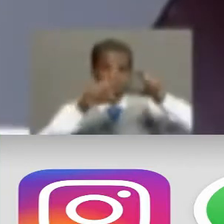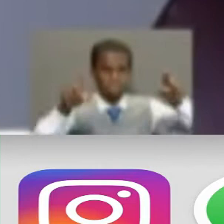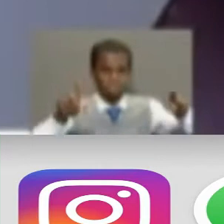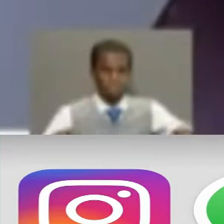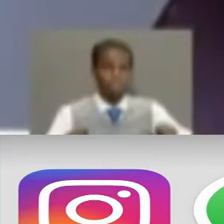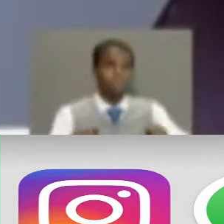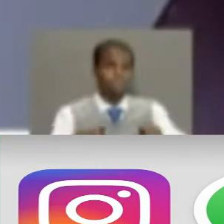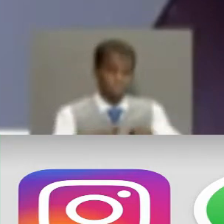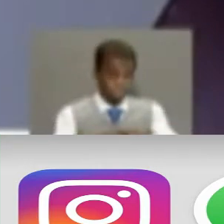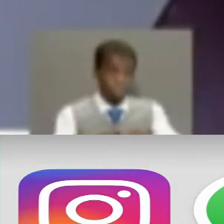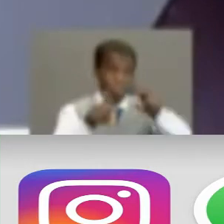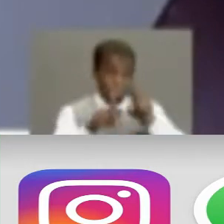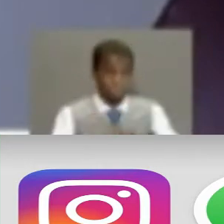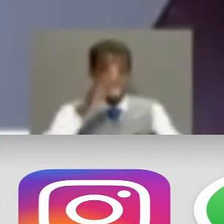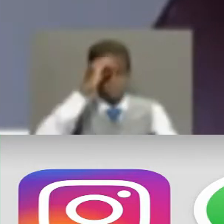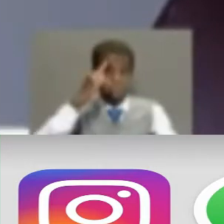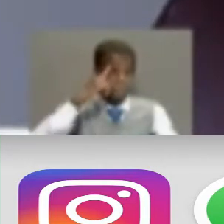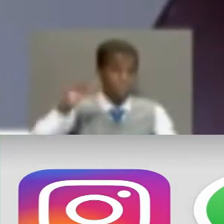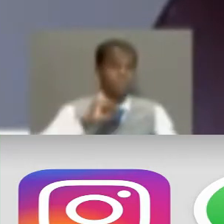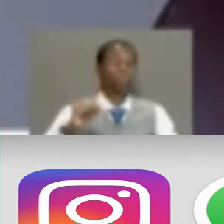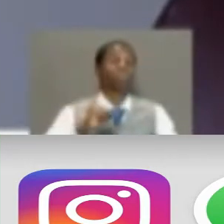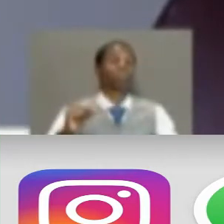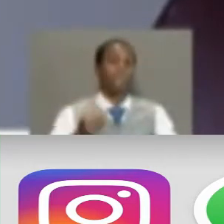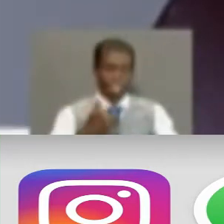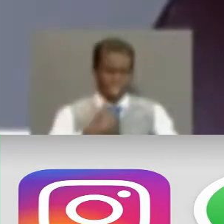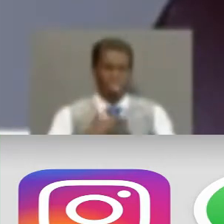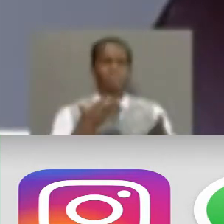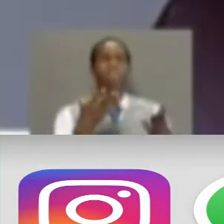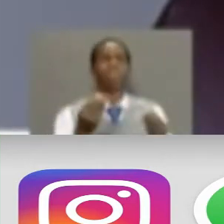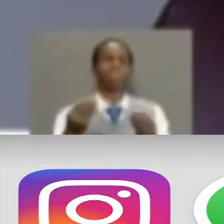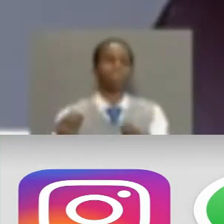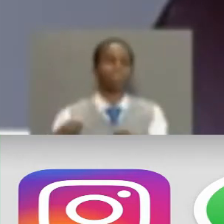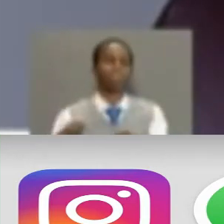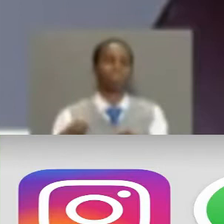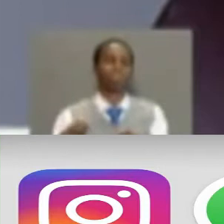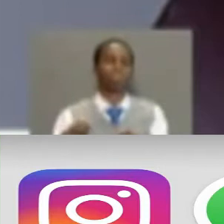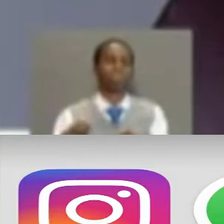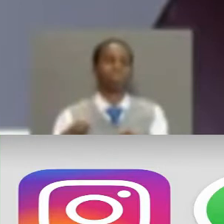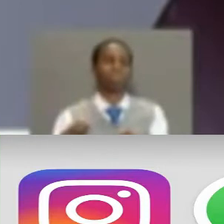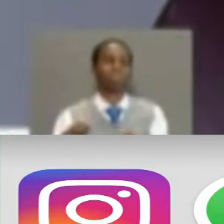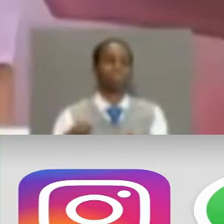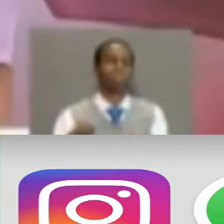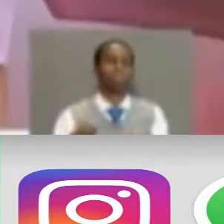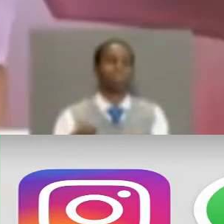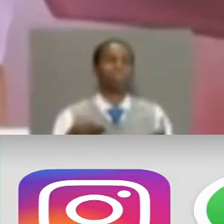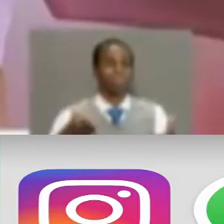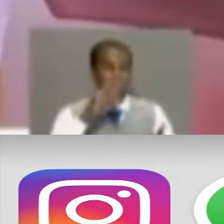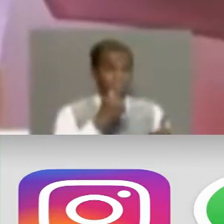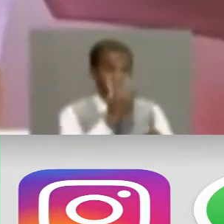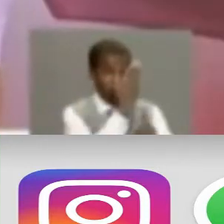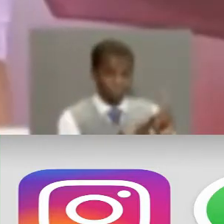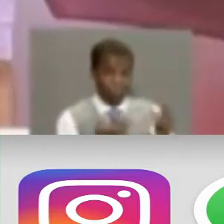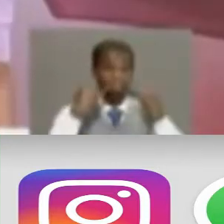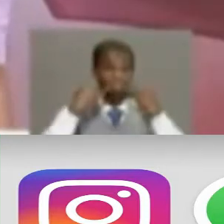contraria-nos, que nós temos bons juristas. Temos mesmo um bom jurídico. Isso é uma coisa que o governo fez bem. Fico aqui muito feliz com essa afirmação.